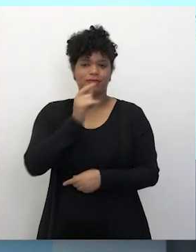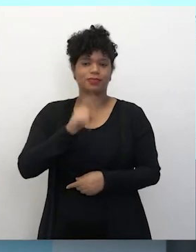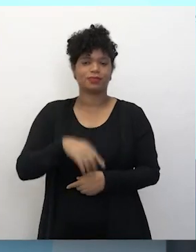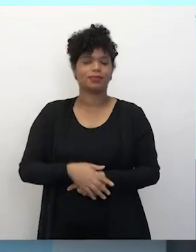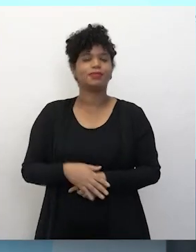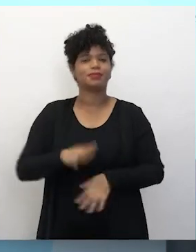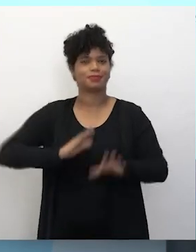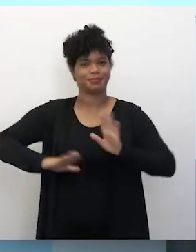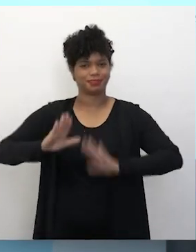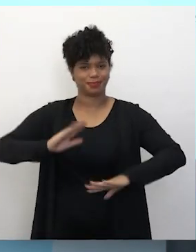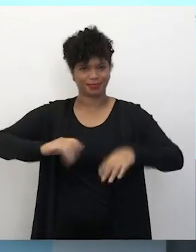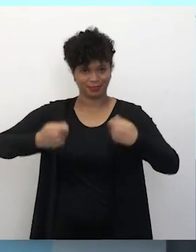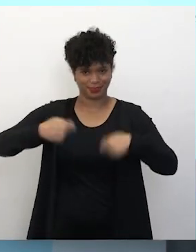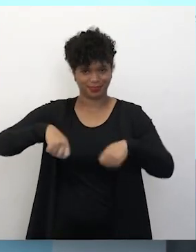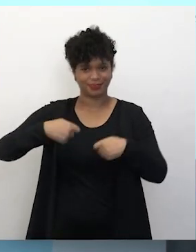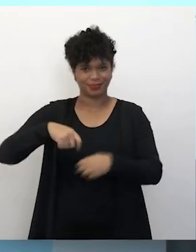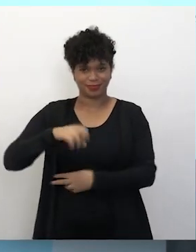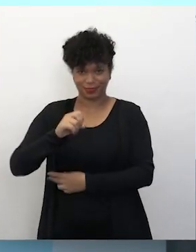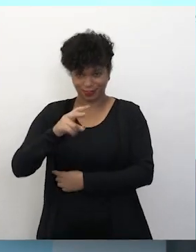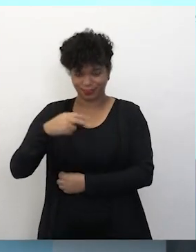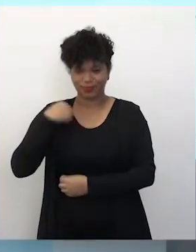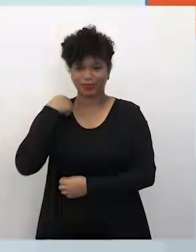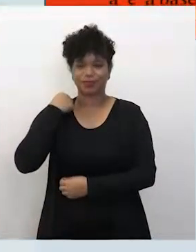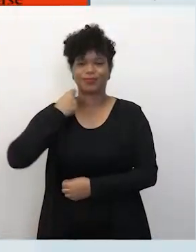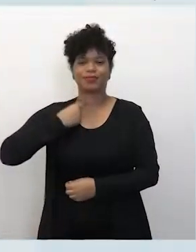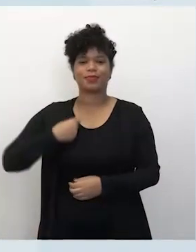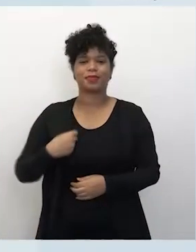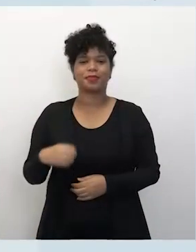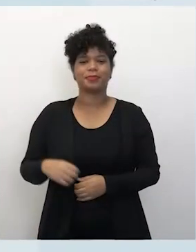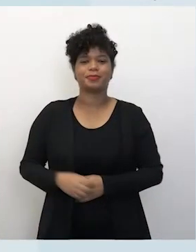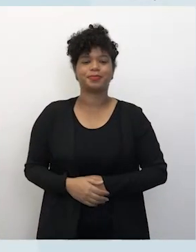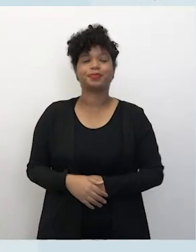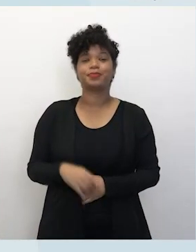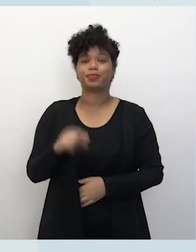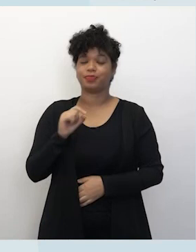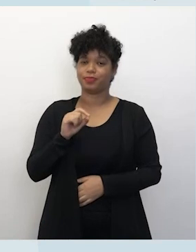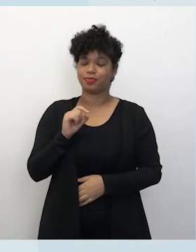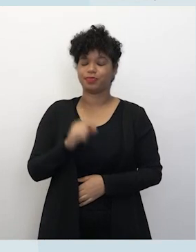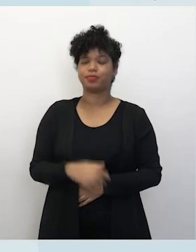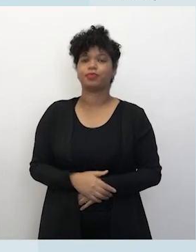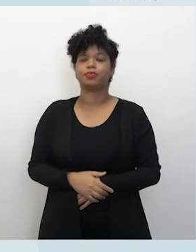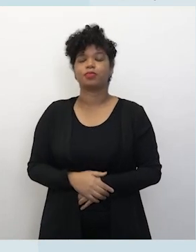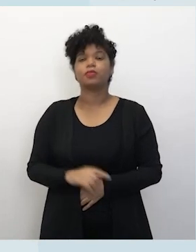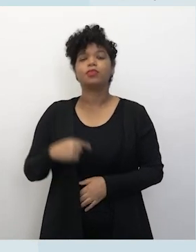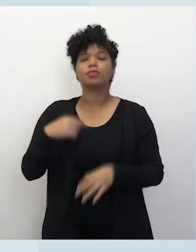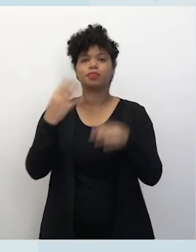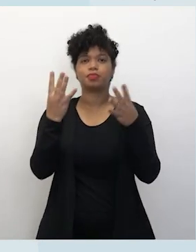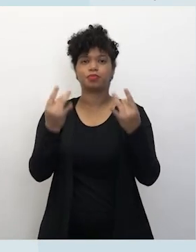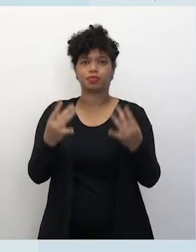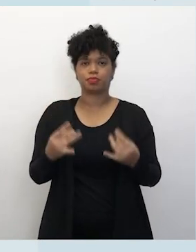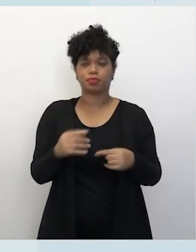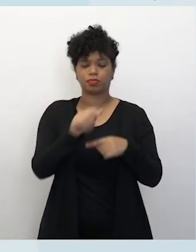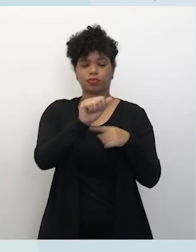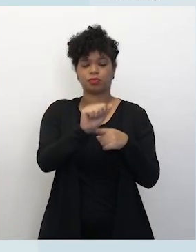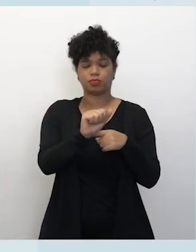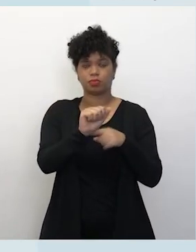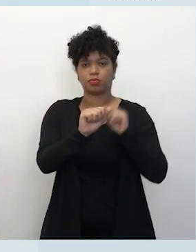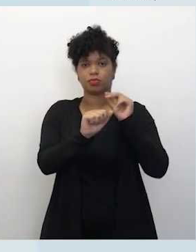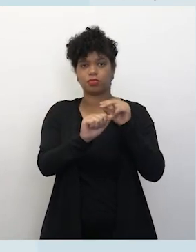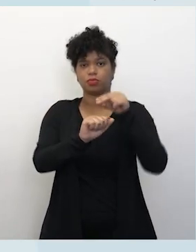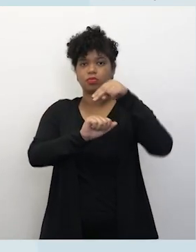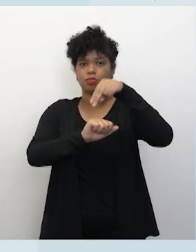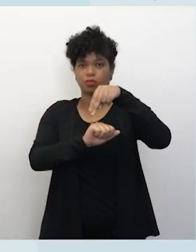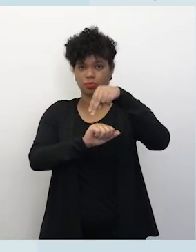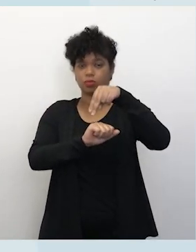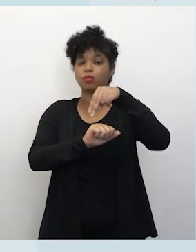tomar cuidado com essas questões, tudo bem? Na prática, o que a gente tem? A gente tem toda uma descrição. O A elevado a N é